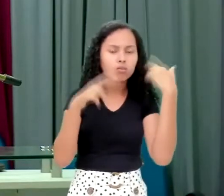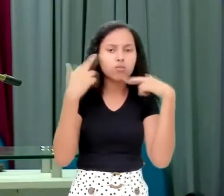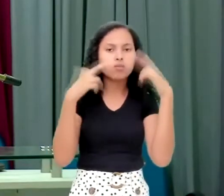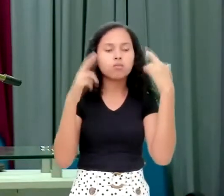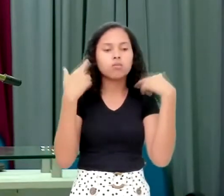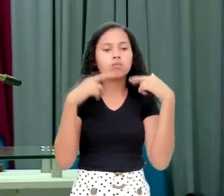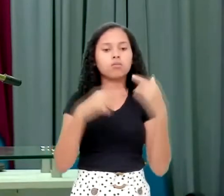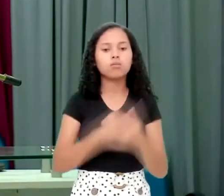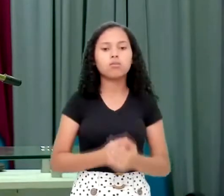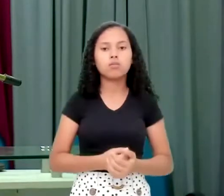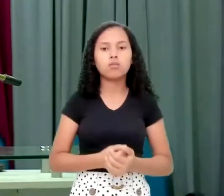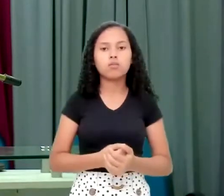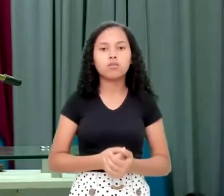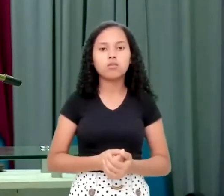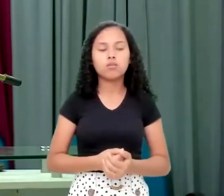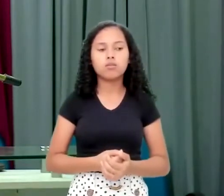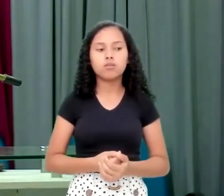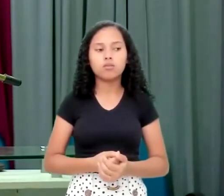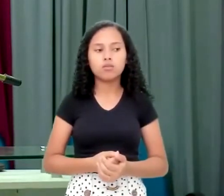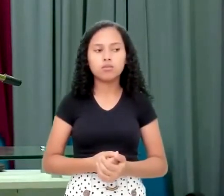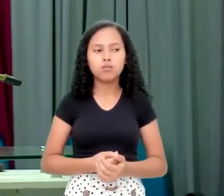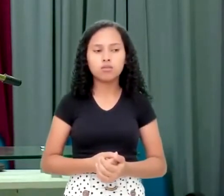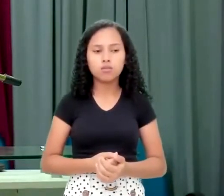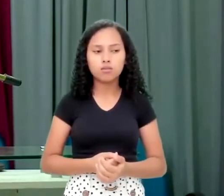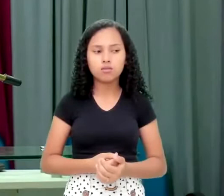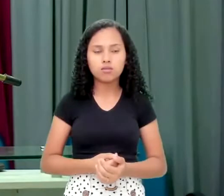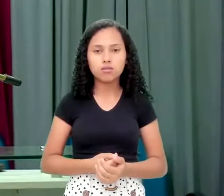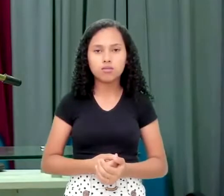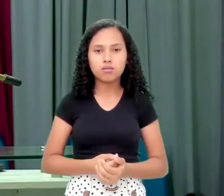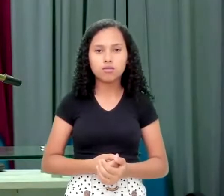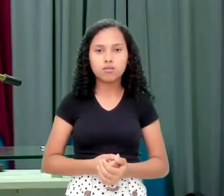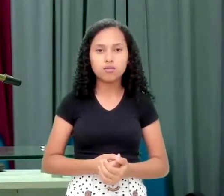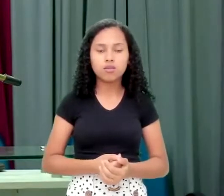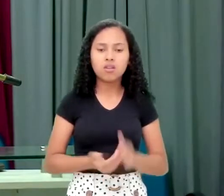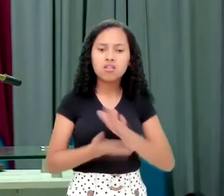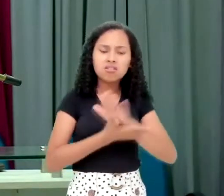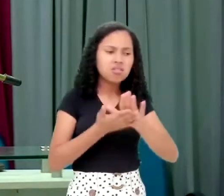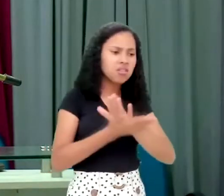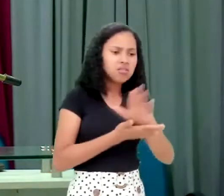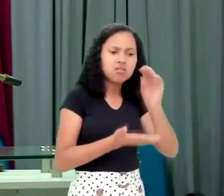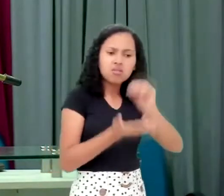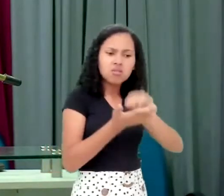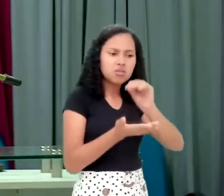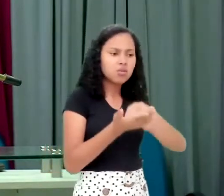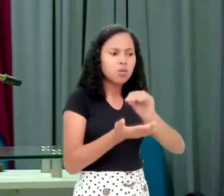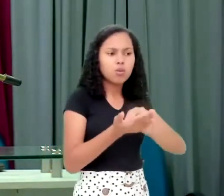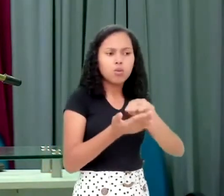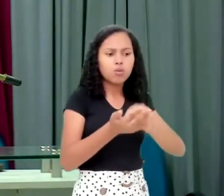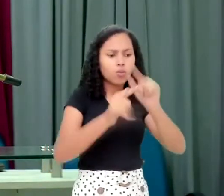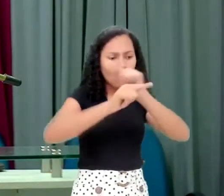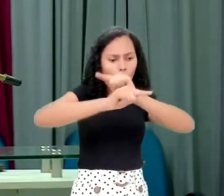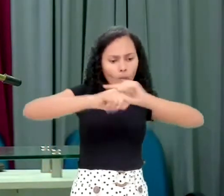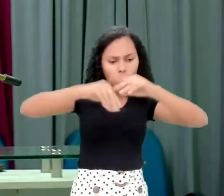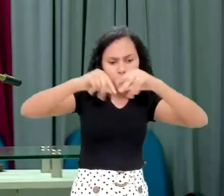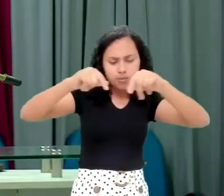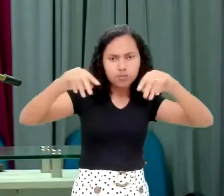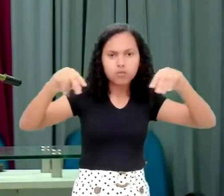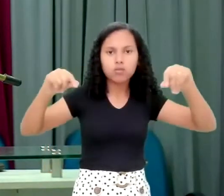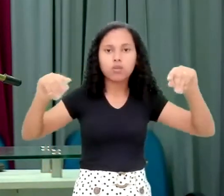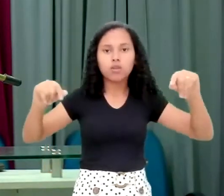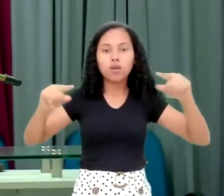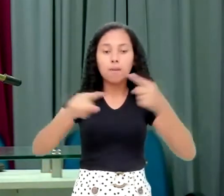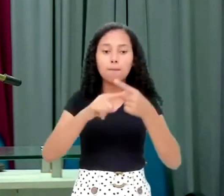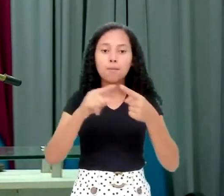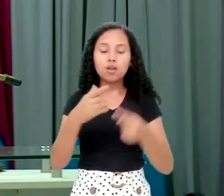somos aliados dos teus pastores, e nada tem lhes faltado lá no deserto. Mas aquele